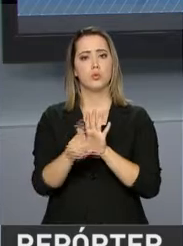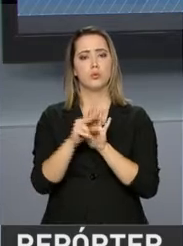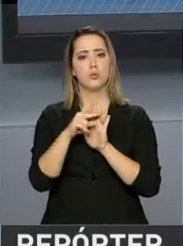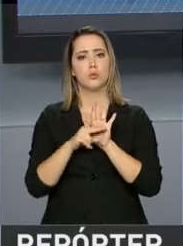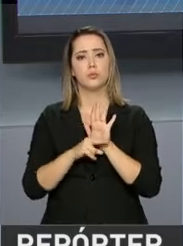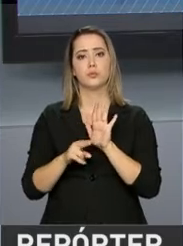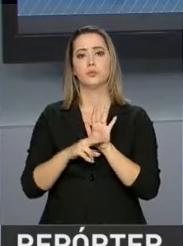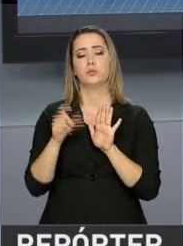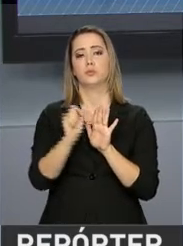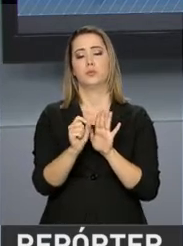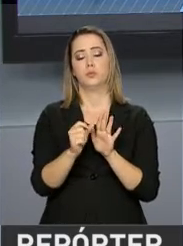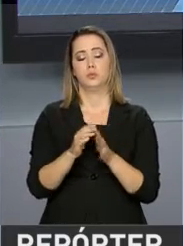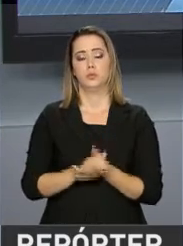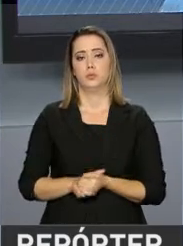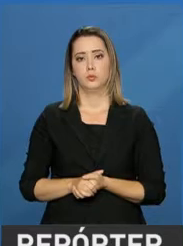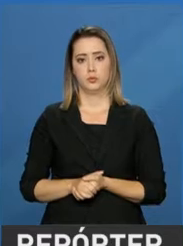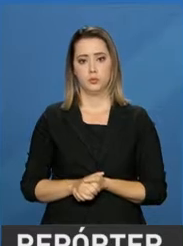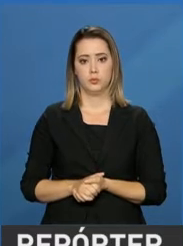partir da regularização fundiária